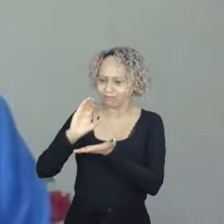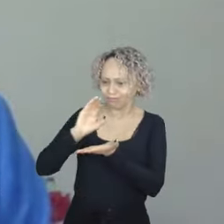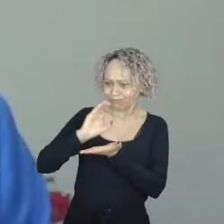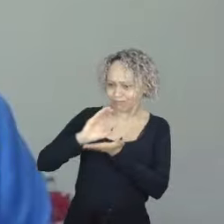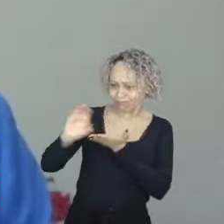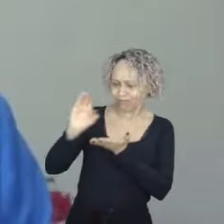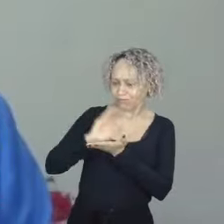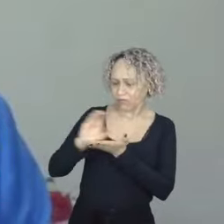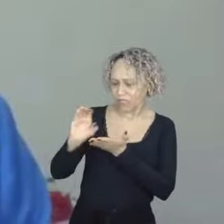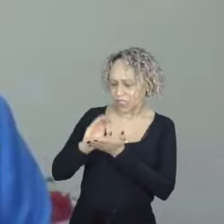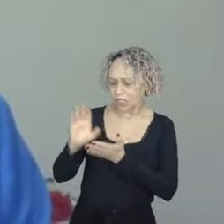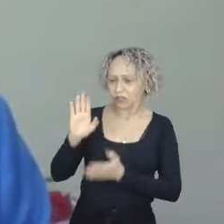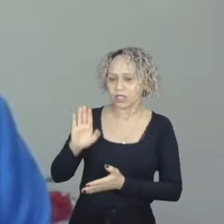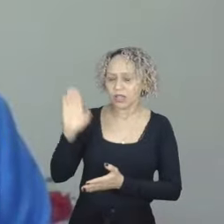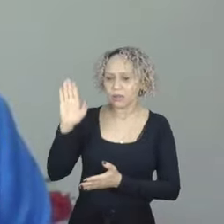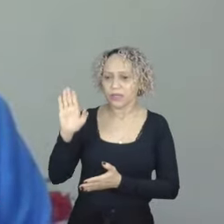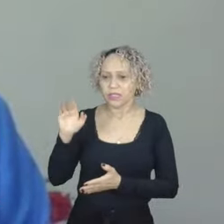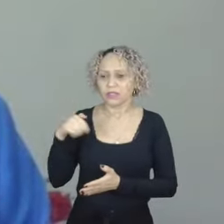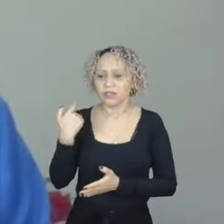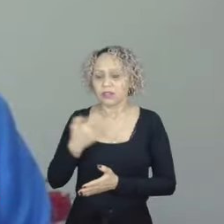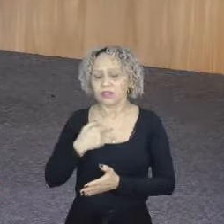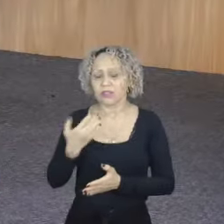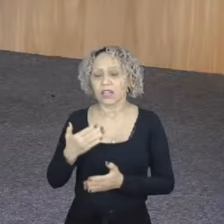até a data de 30 de agosto, Amanda.